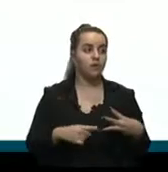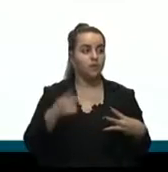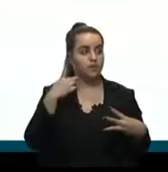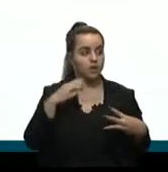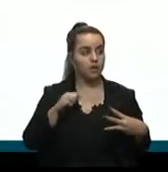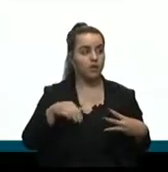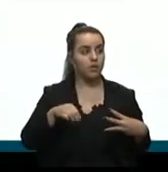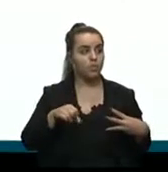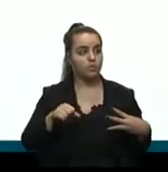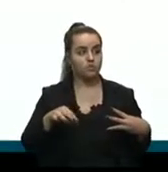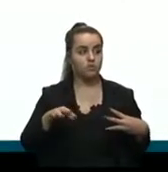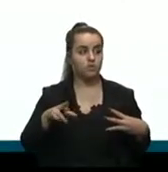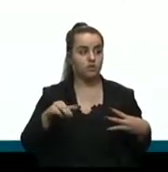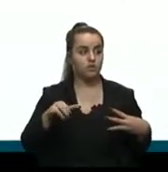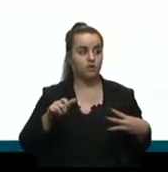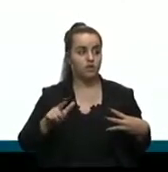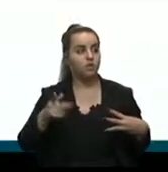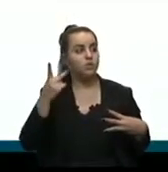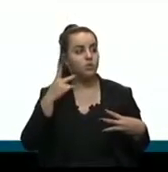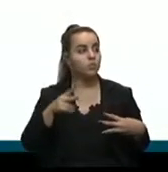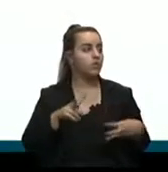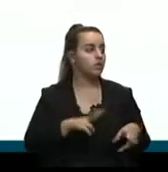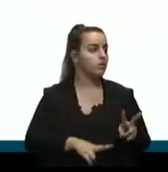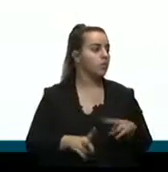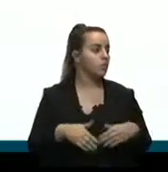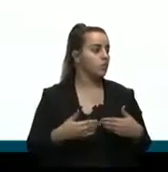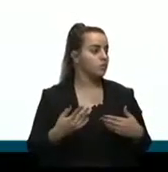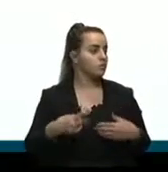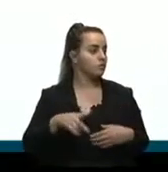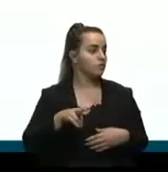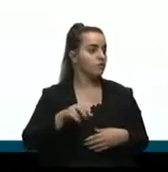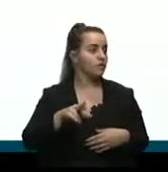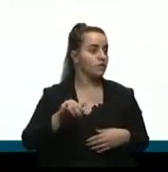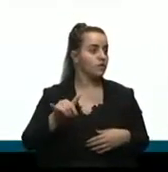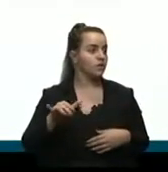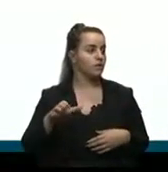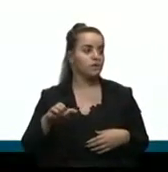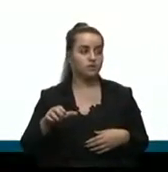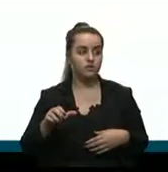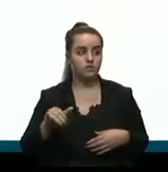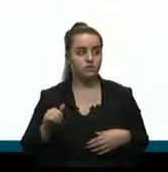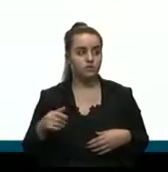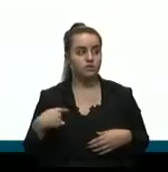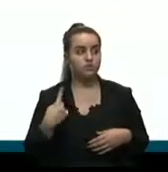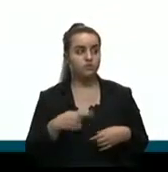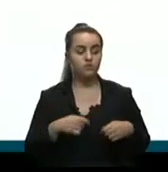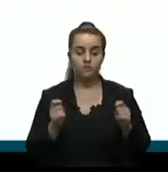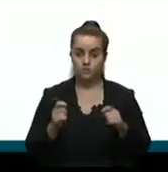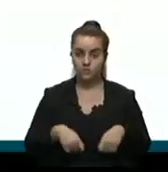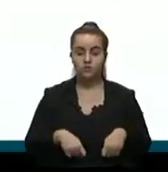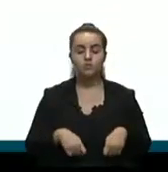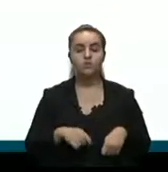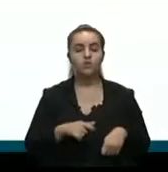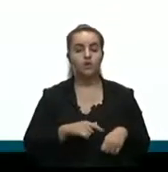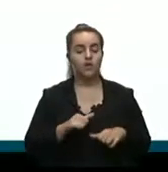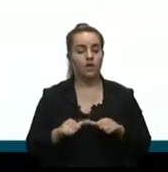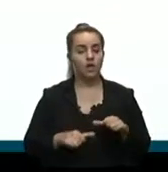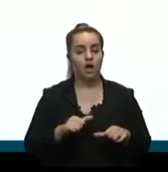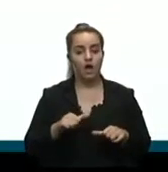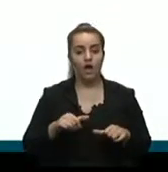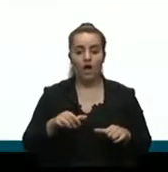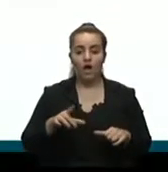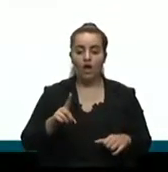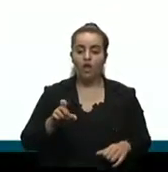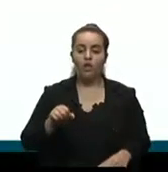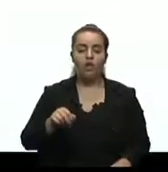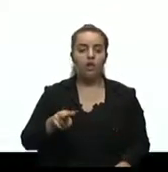para calcular e para determinar a variância, nós podemos simplesmente elevar o desvio padrão ao quadrado.